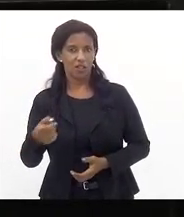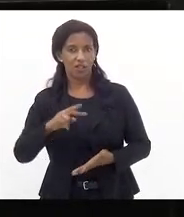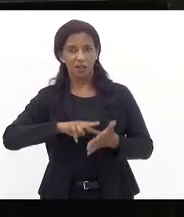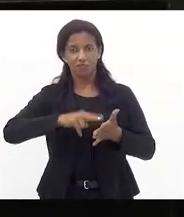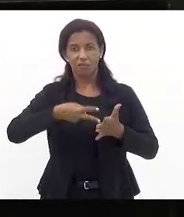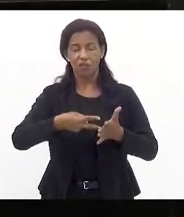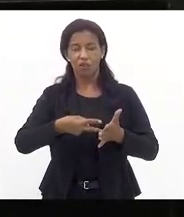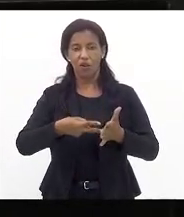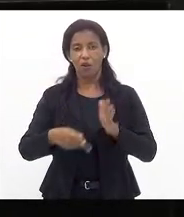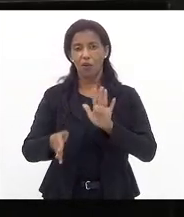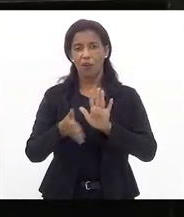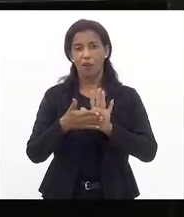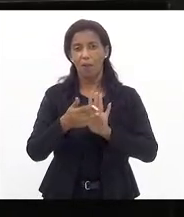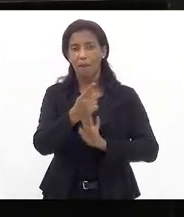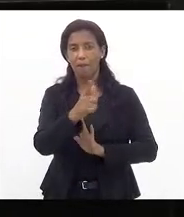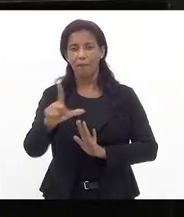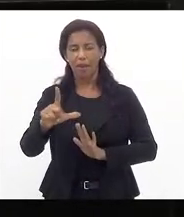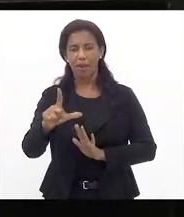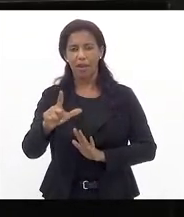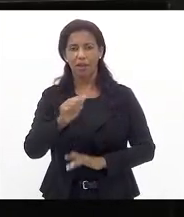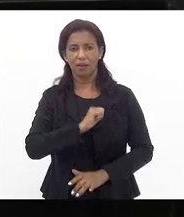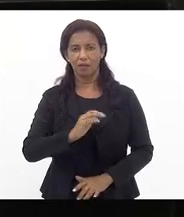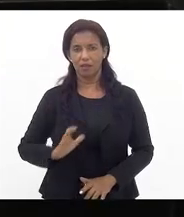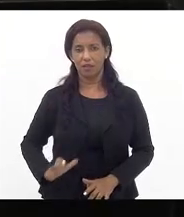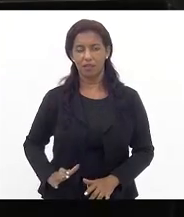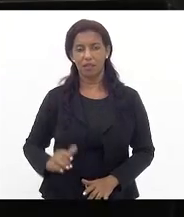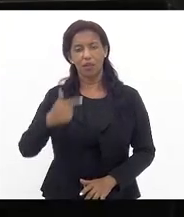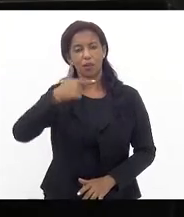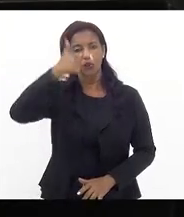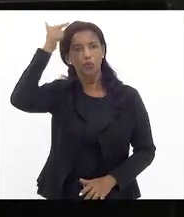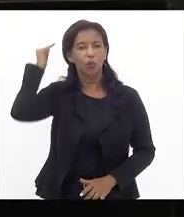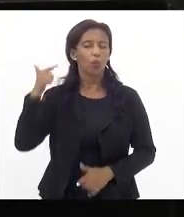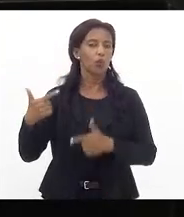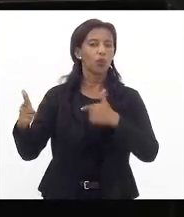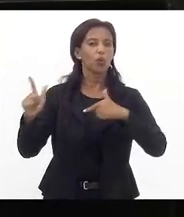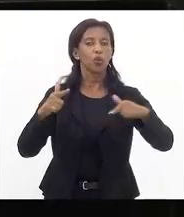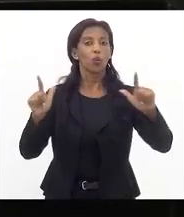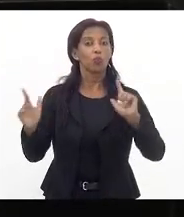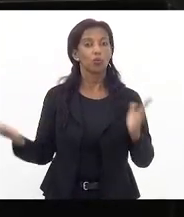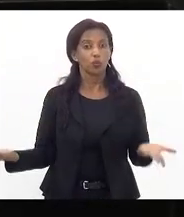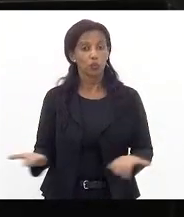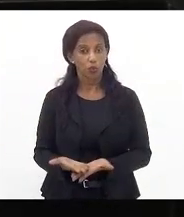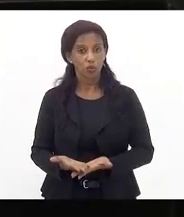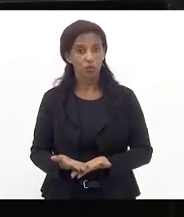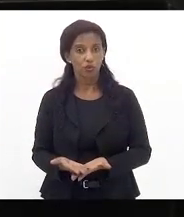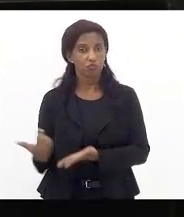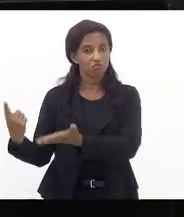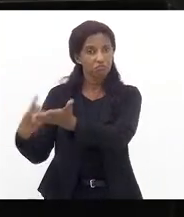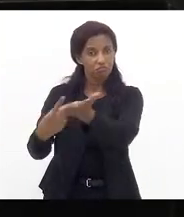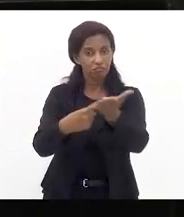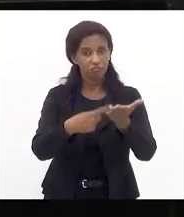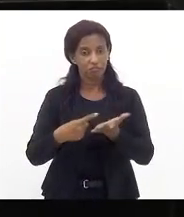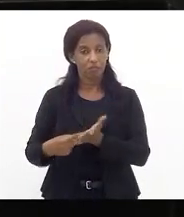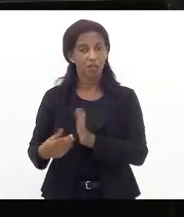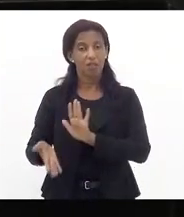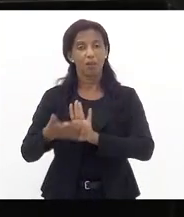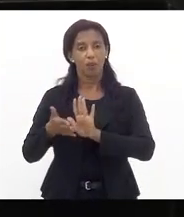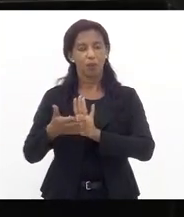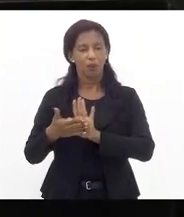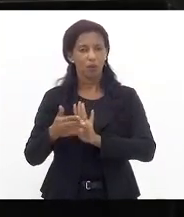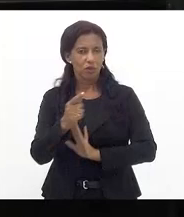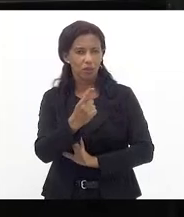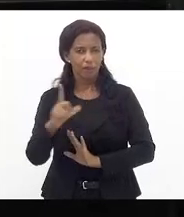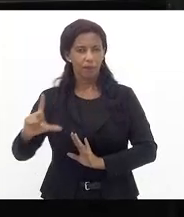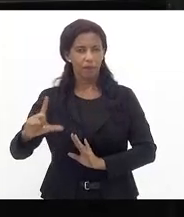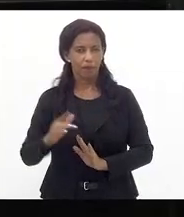proposta no projeto de lei de autoria do deputado André Ciliano, deputado Luiz Paulo e outros, feito hoje, esta proposta do projeto de